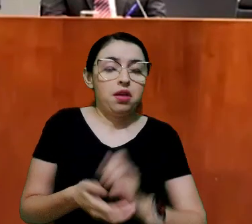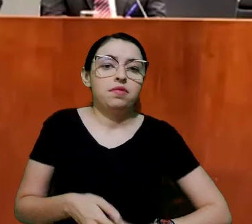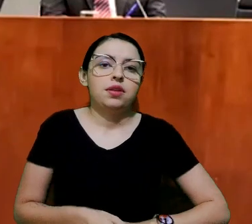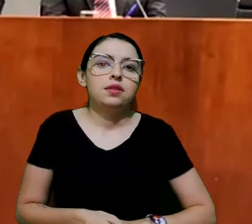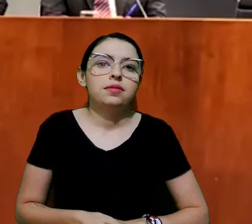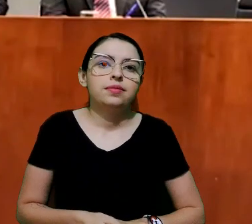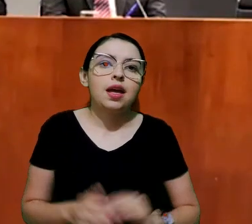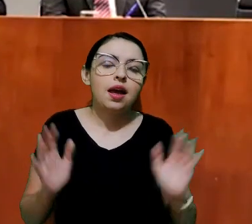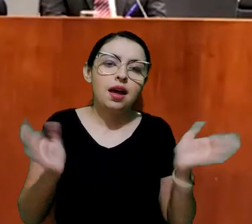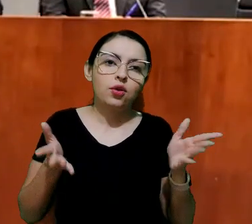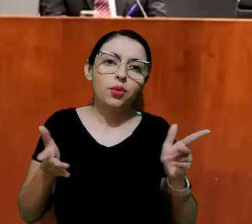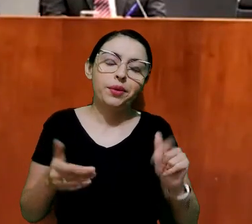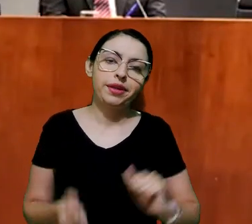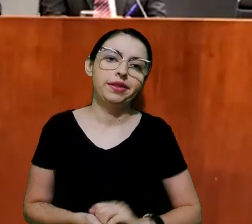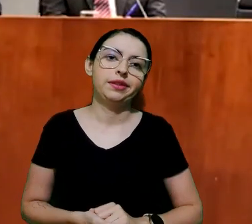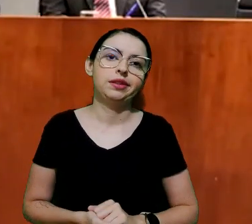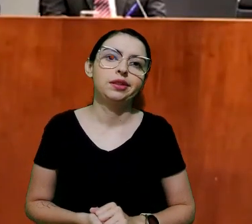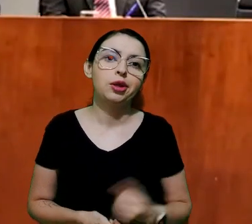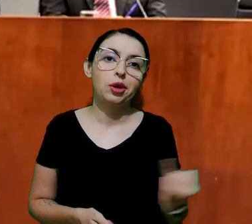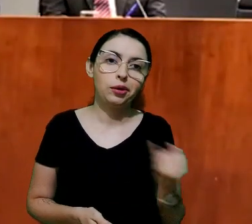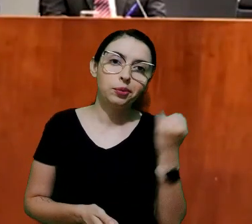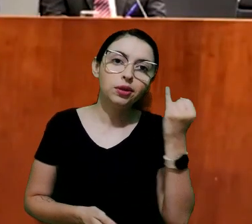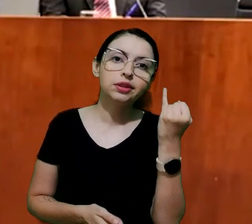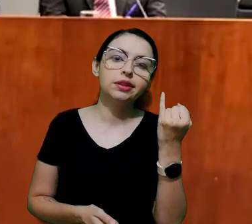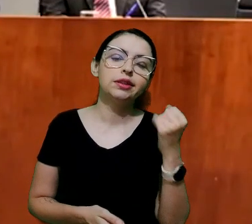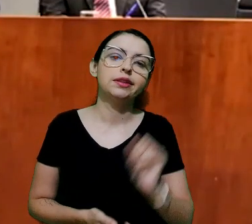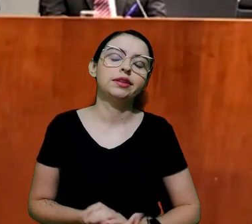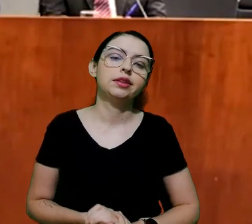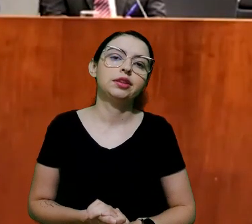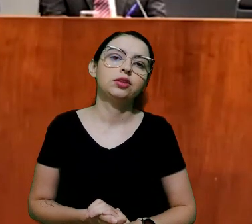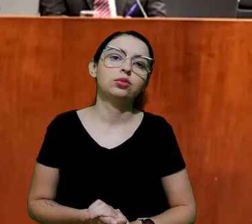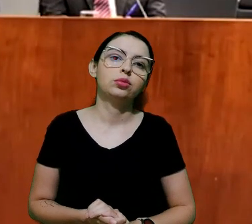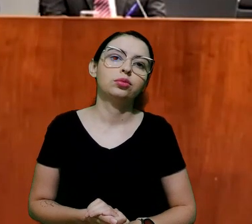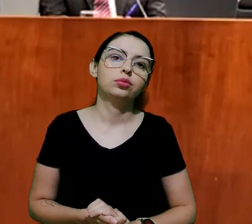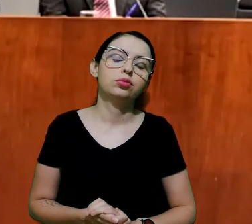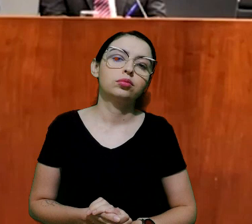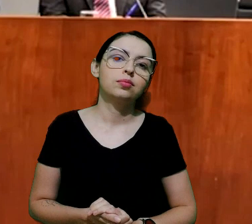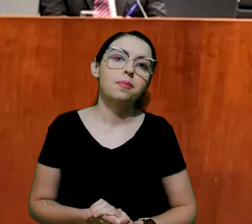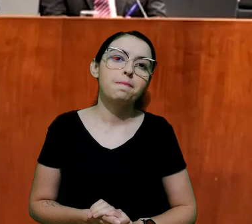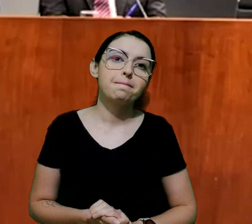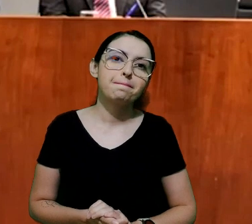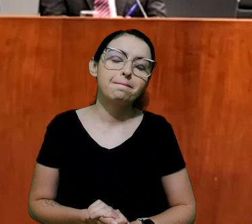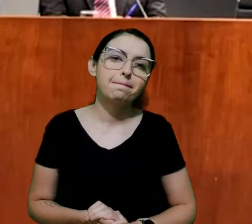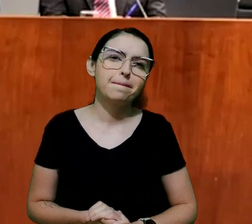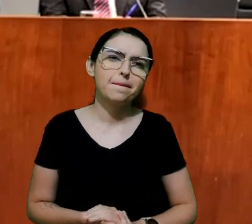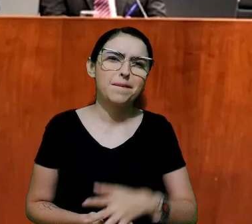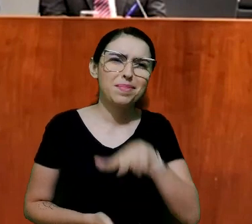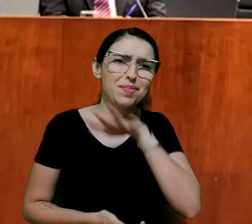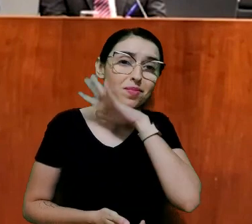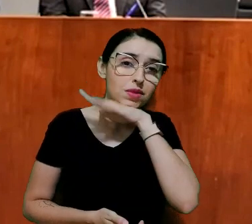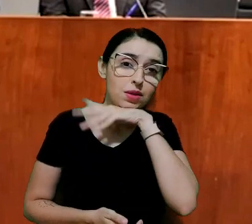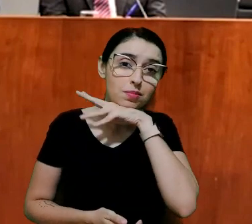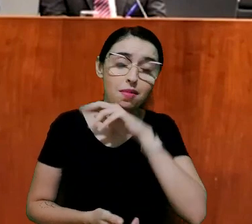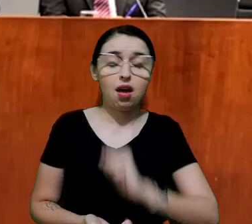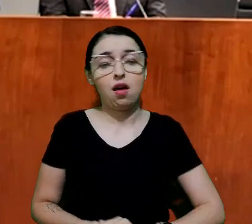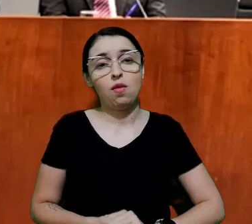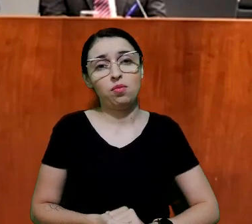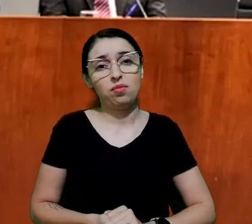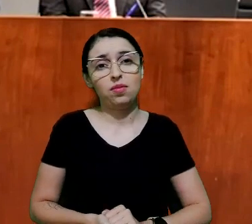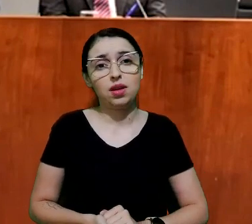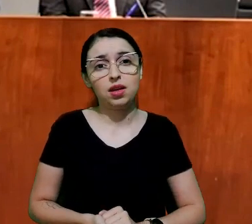Agora, outra coisa fundamental. Que mal a questão